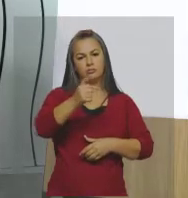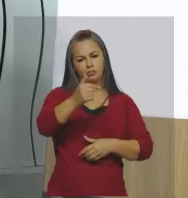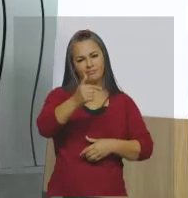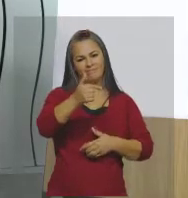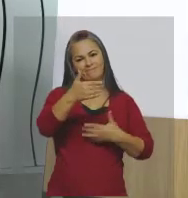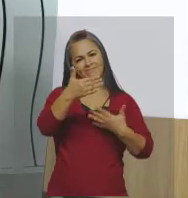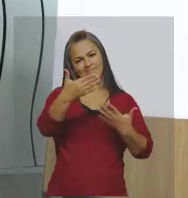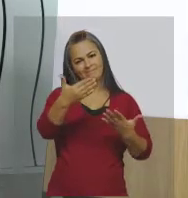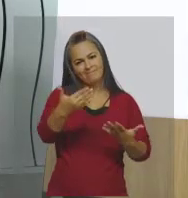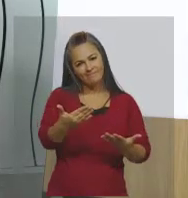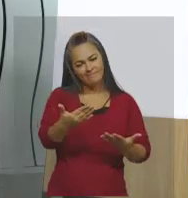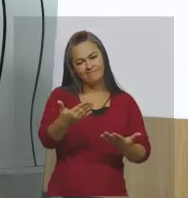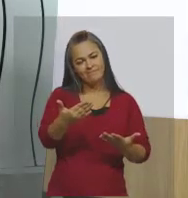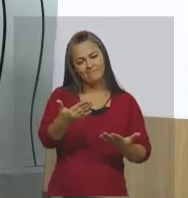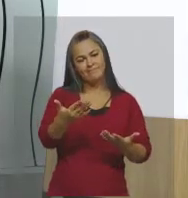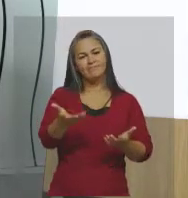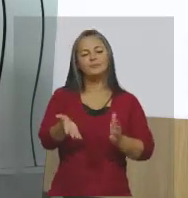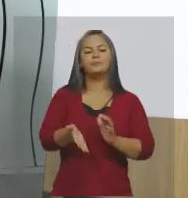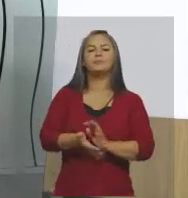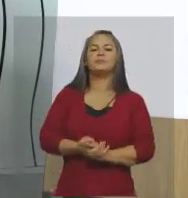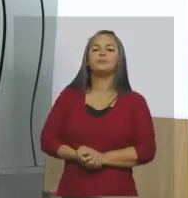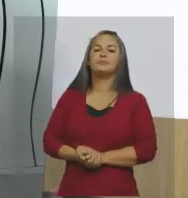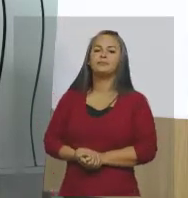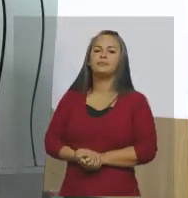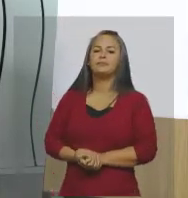queremos utilizar no nosso corpo, que é o gás carbônico.